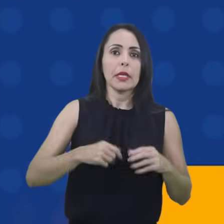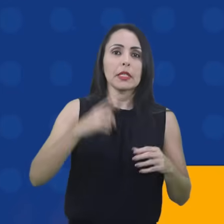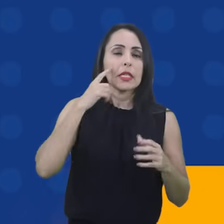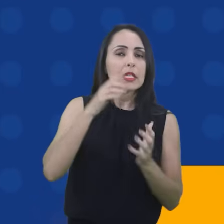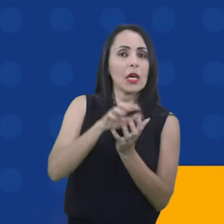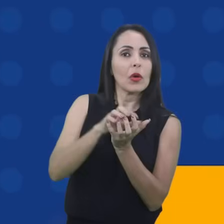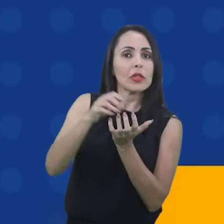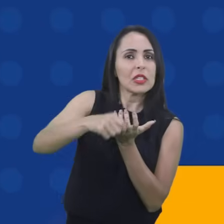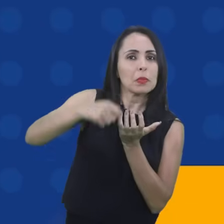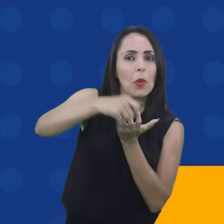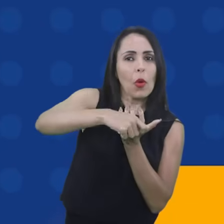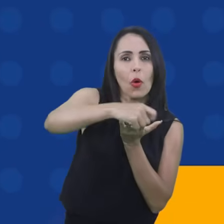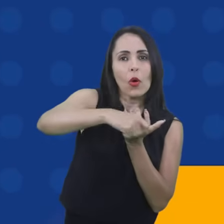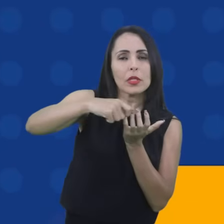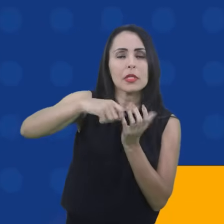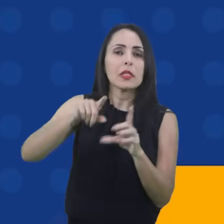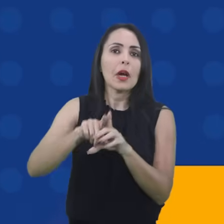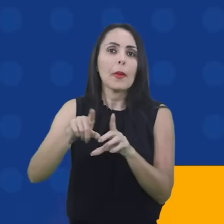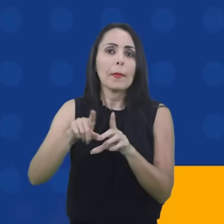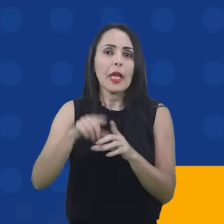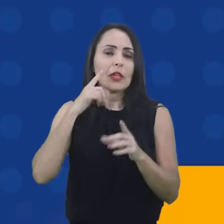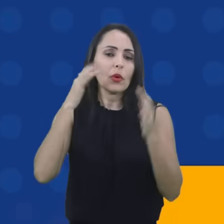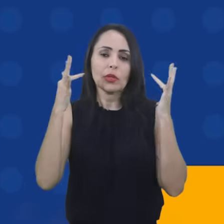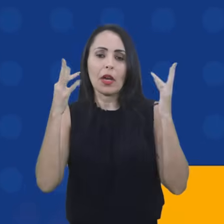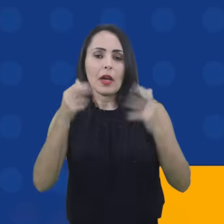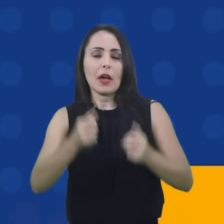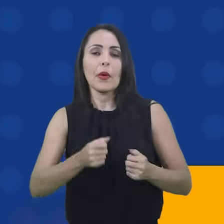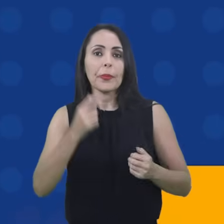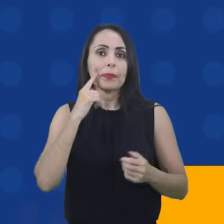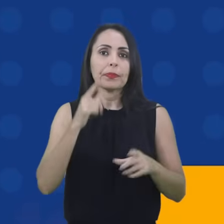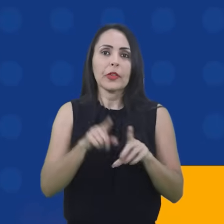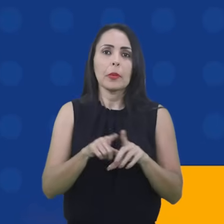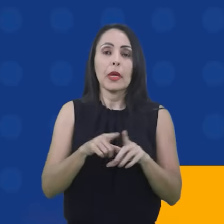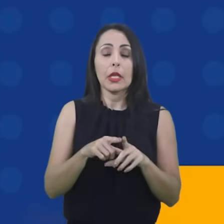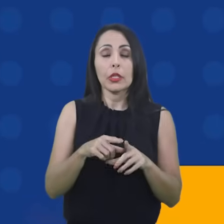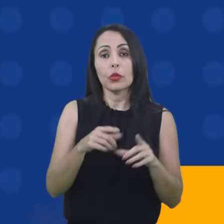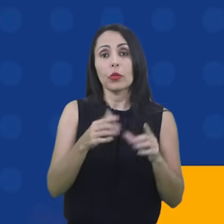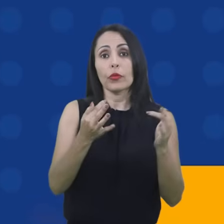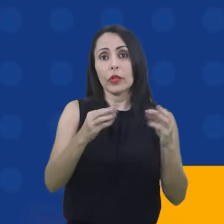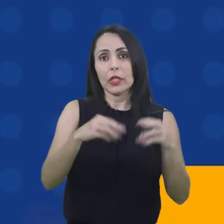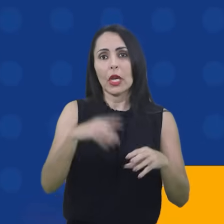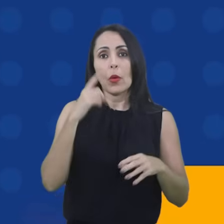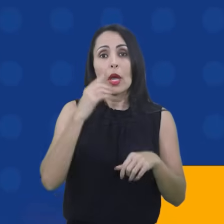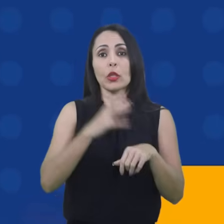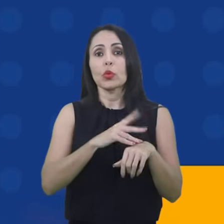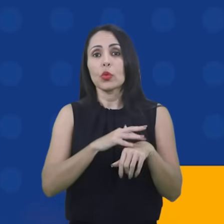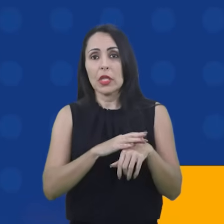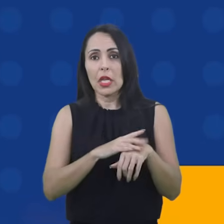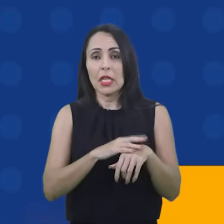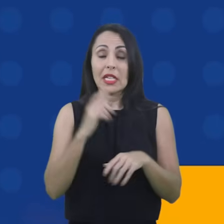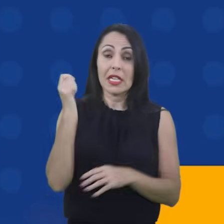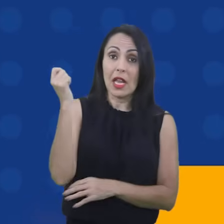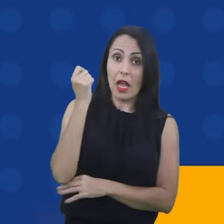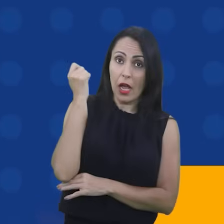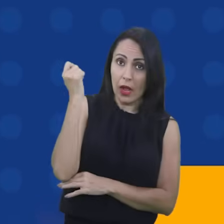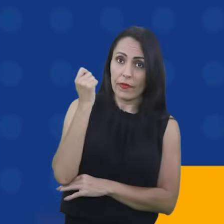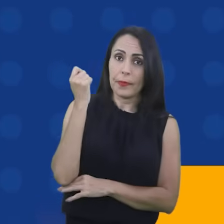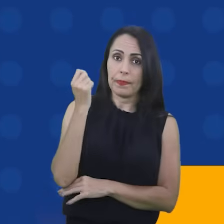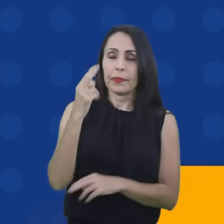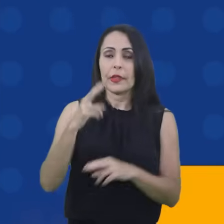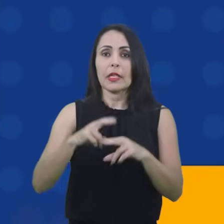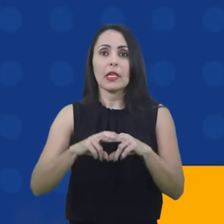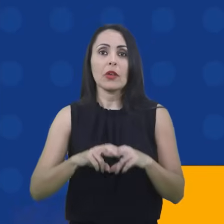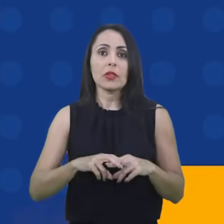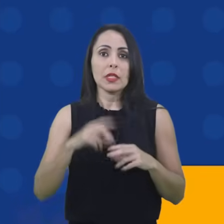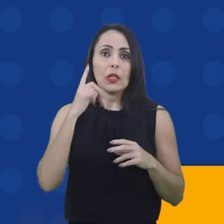né, removível, prótese total, né, e destacamos ao final, né, doenças e agravos, né, causados pela